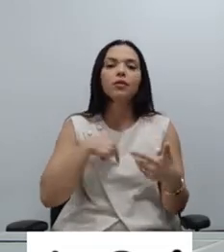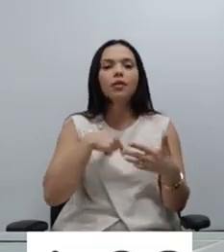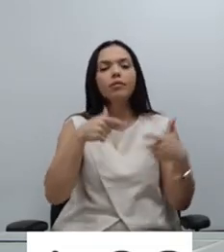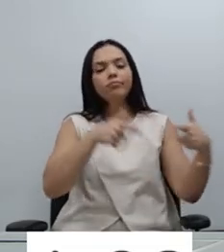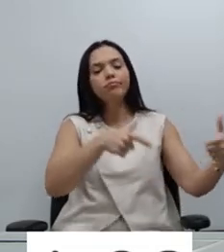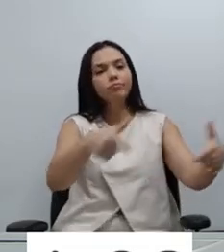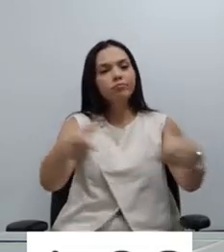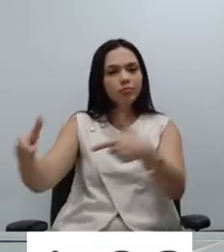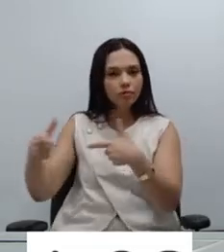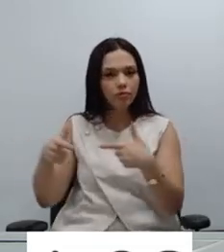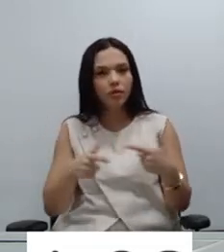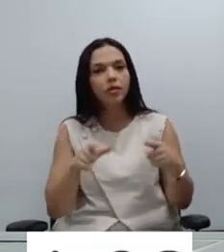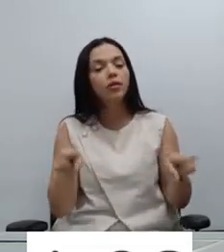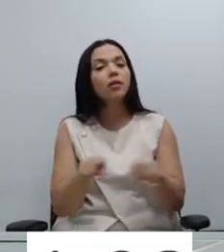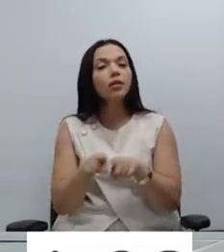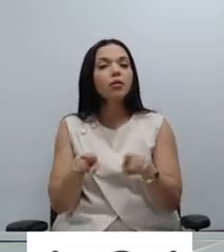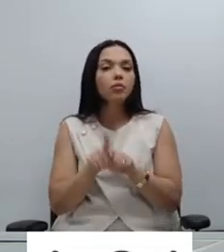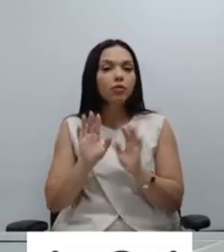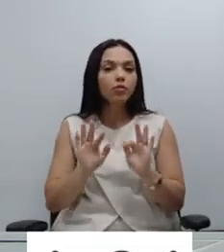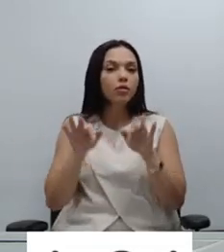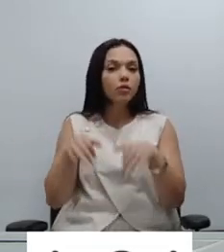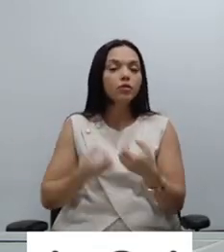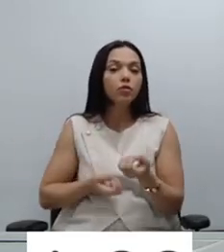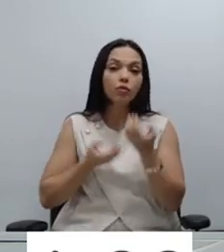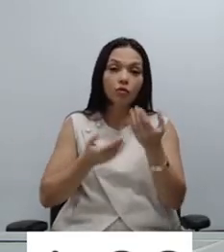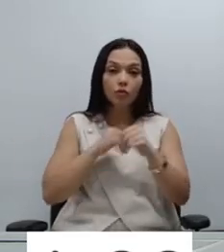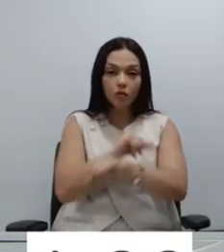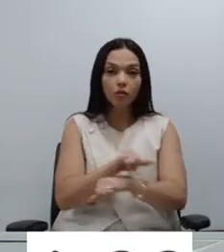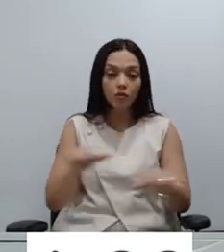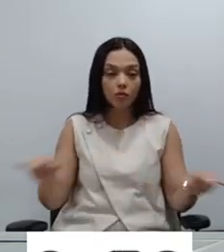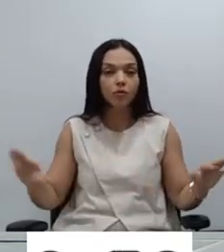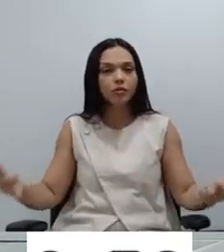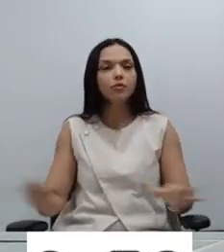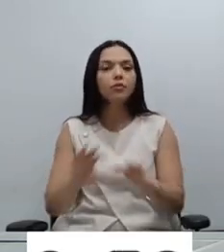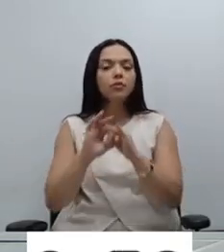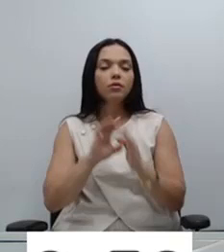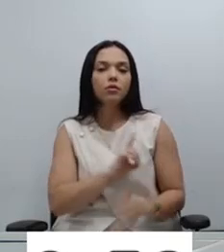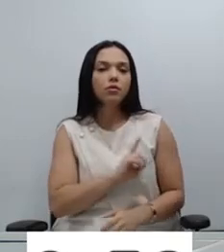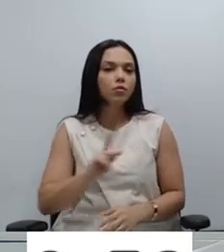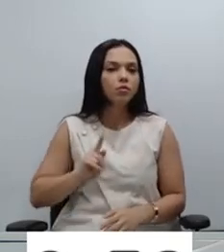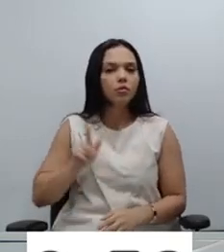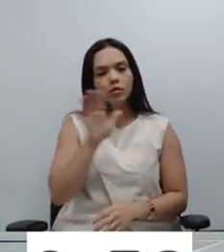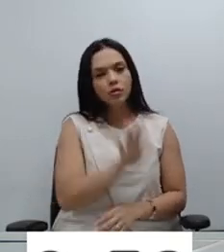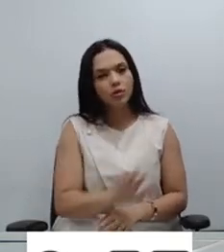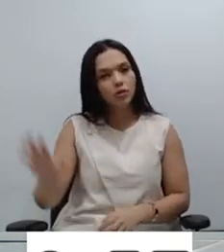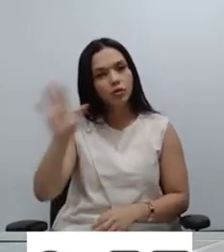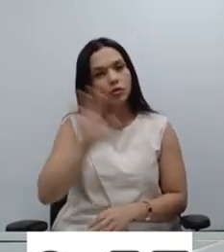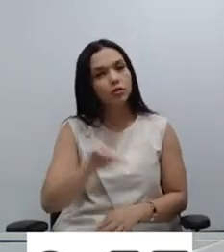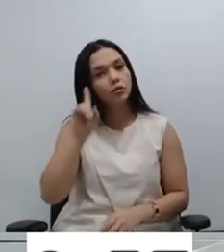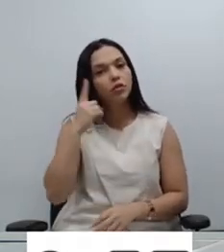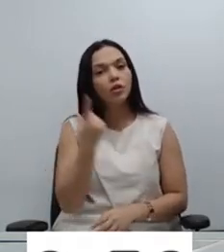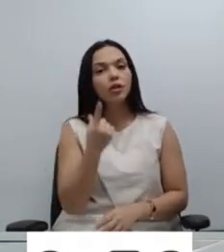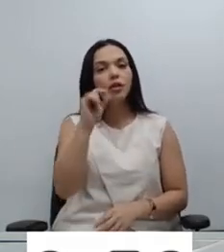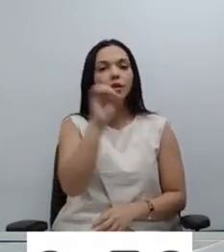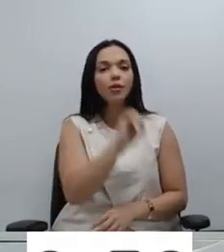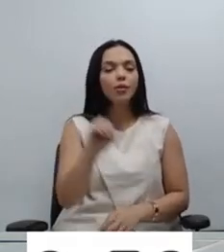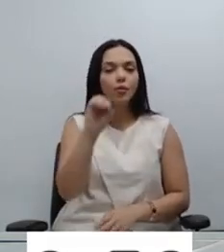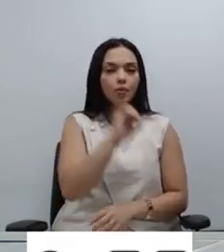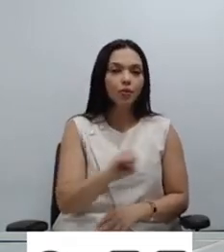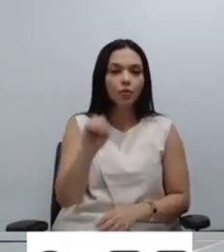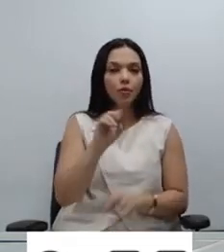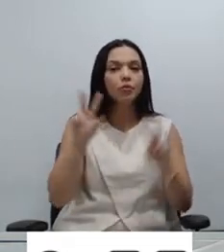locais. E, por fim, finalizamos informando que estaremos reunidos com a Defensoria Pública Geral no próximo dia 10 de outubro para tratar